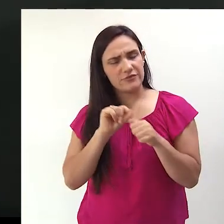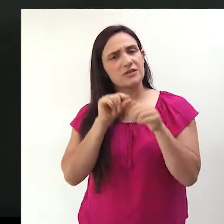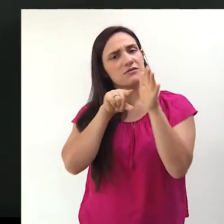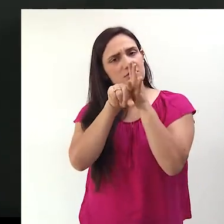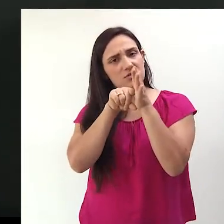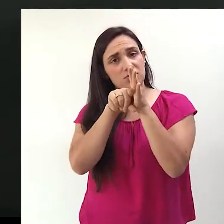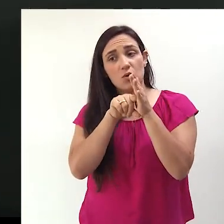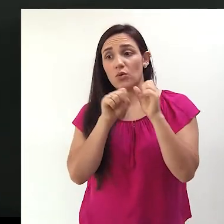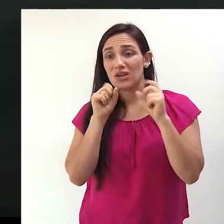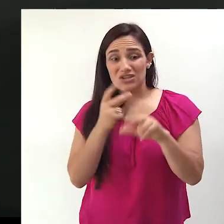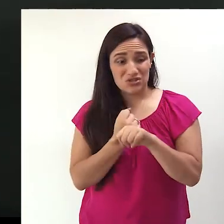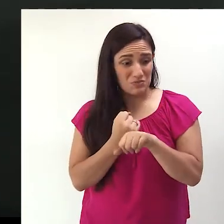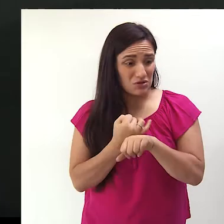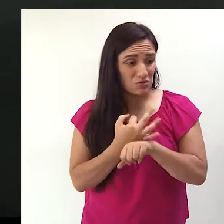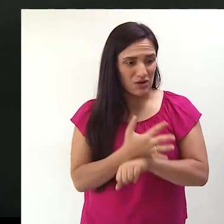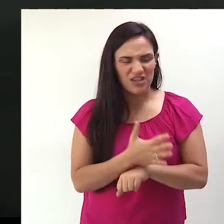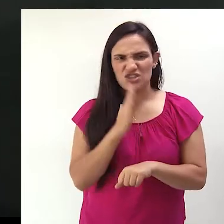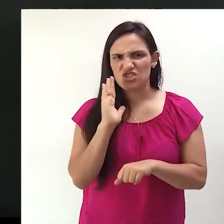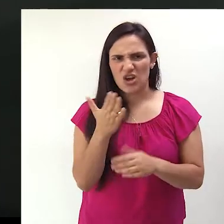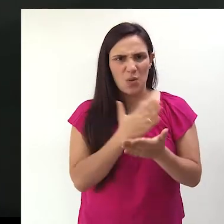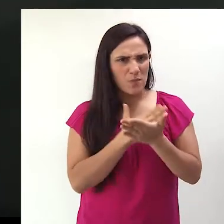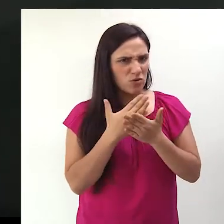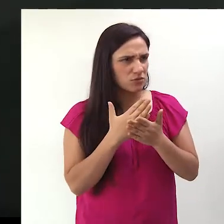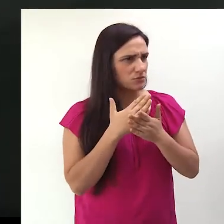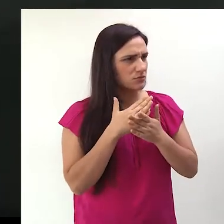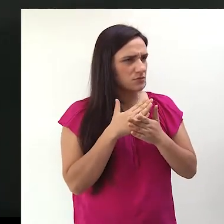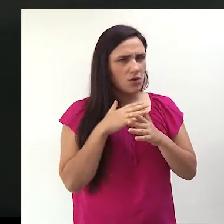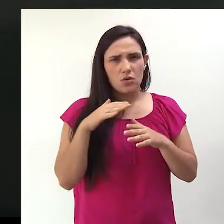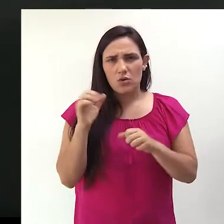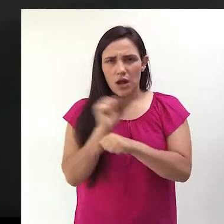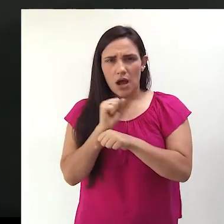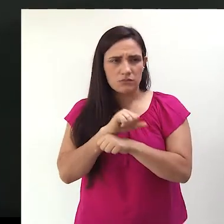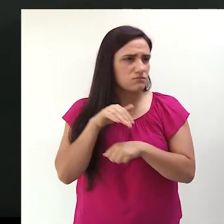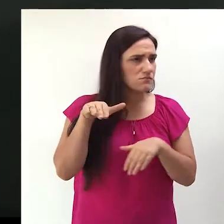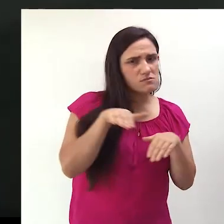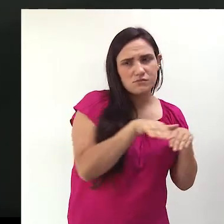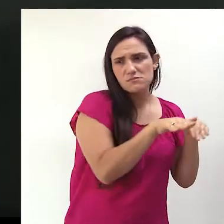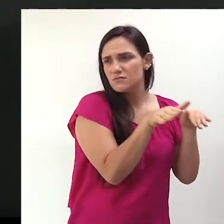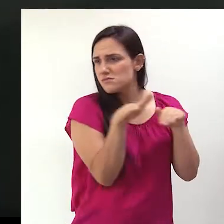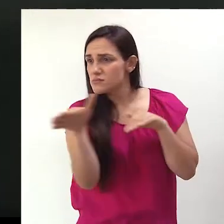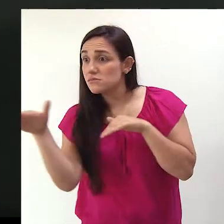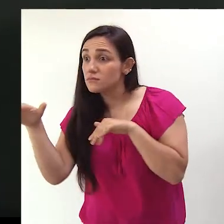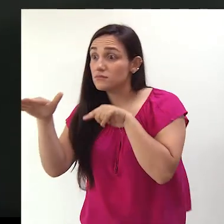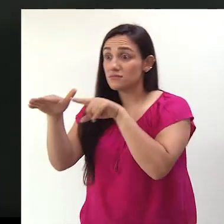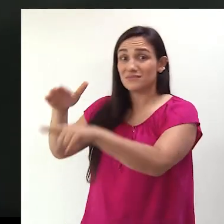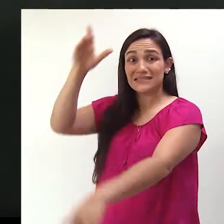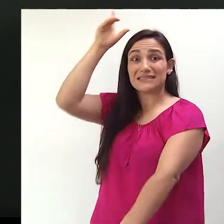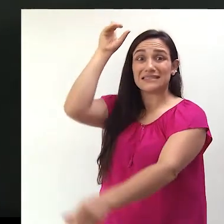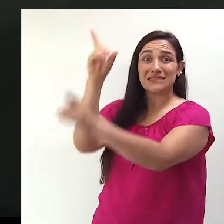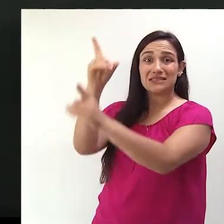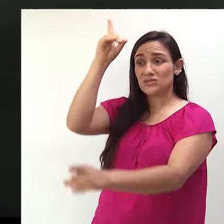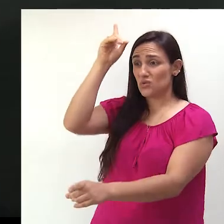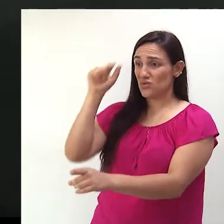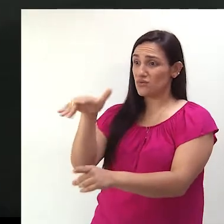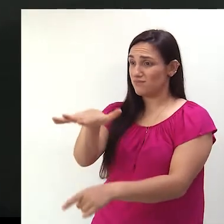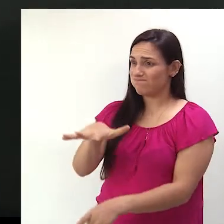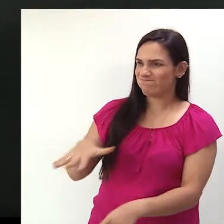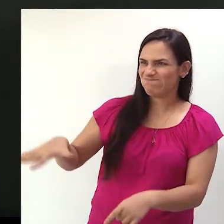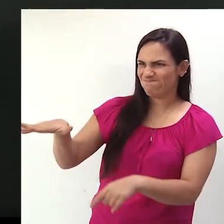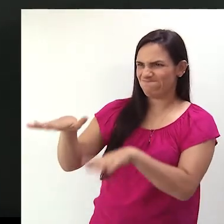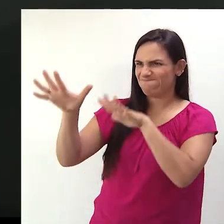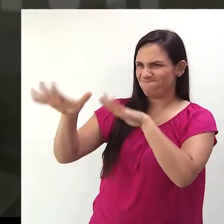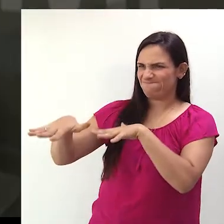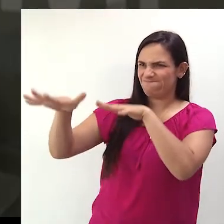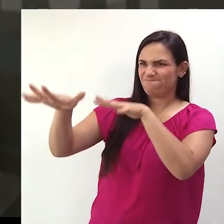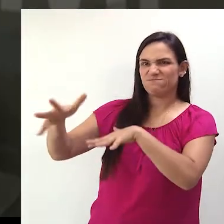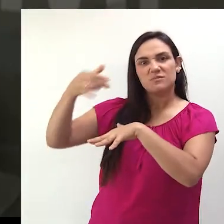madrugada mesmo já foram localizados os autores, na manhã seguinte já foi recuperado o gado, então foi uma ação muito